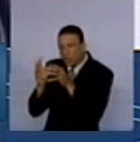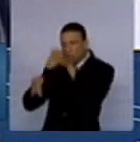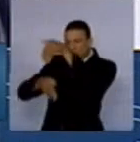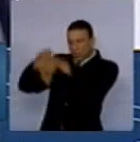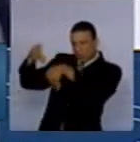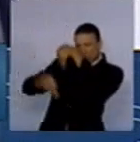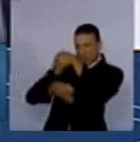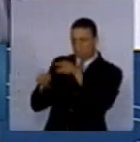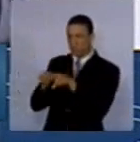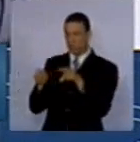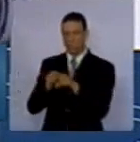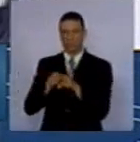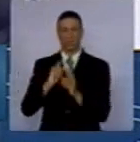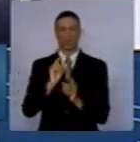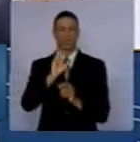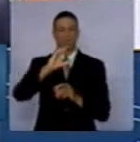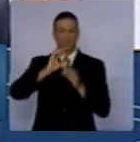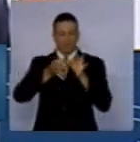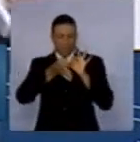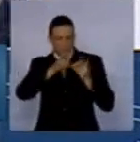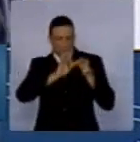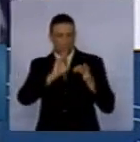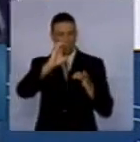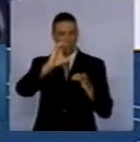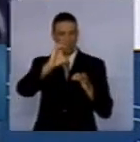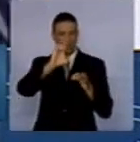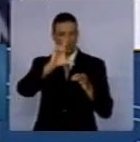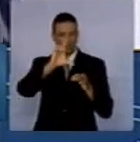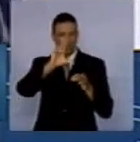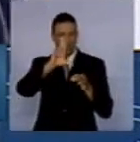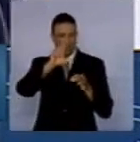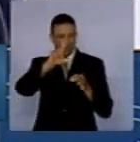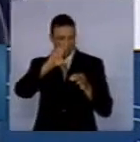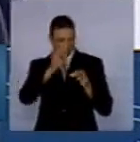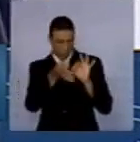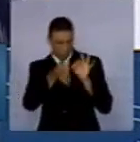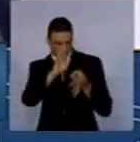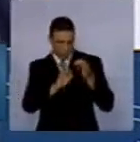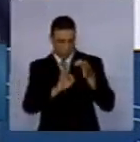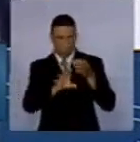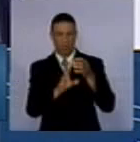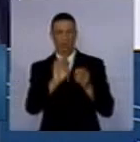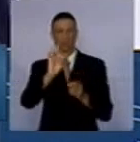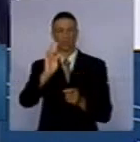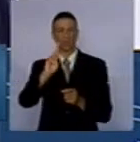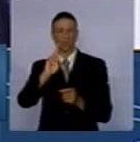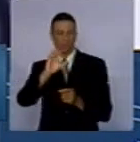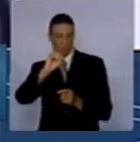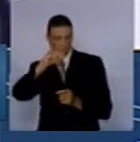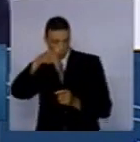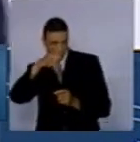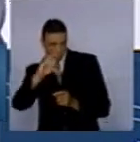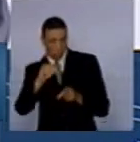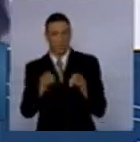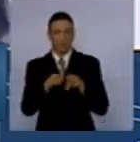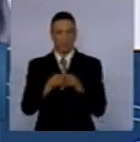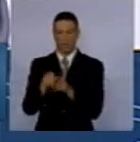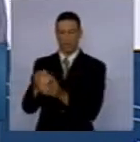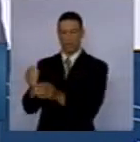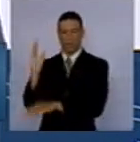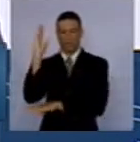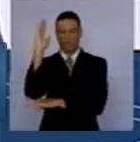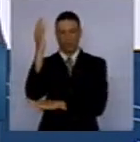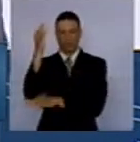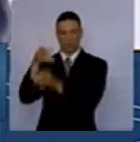também células tronco e vamos ouvir agora na questão da cana-de-açúcar da necessidade